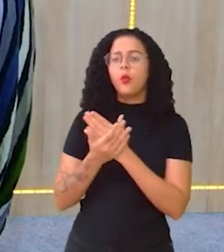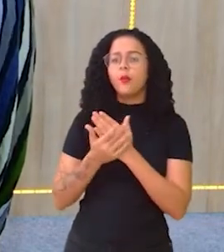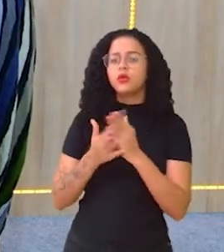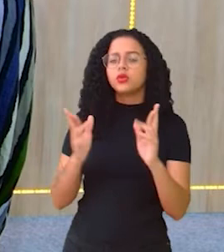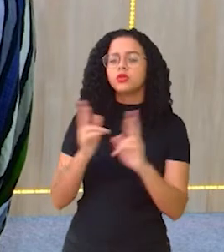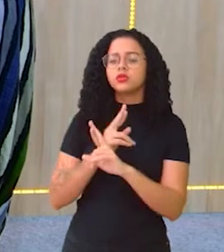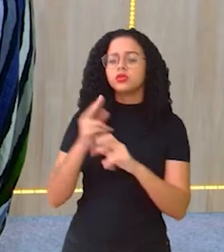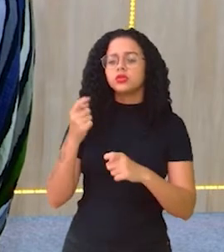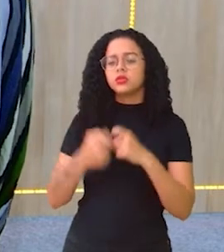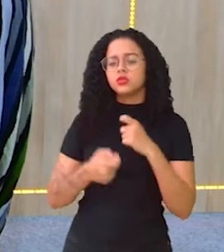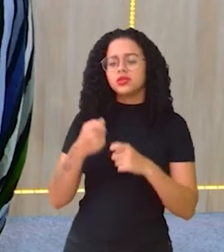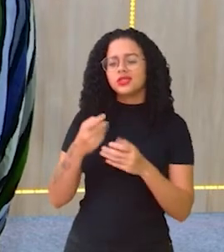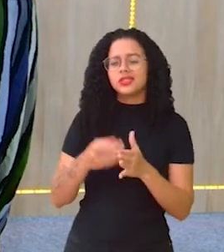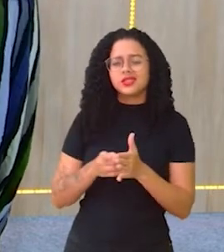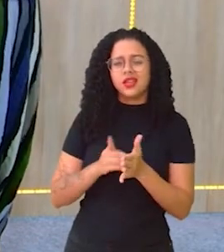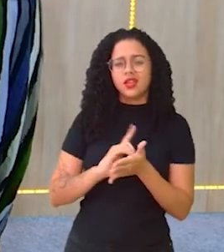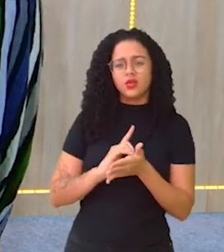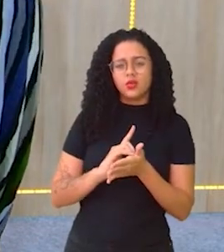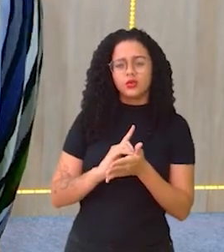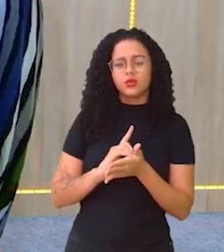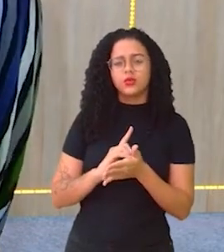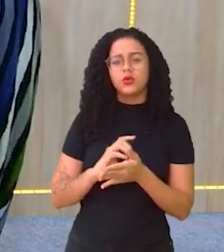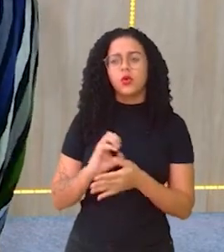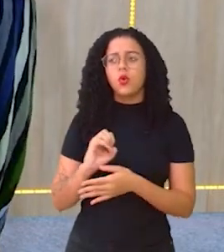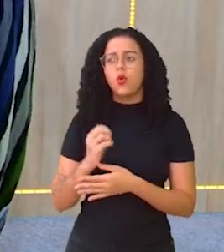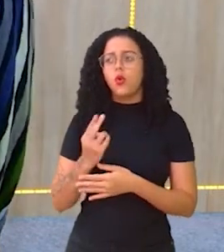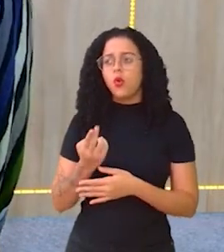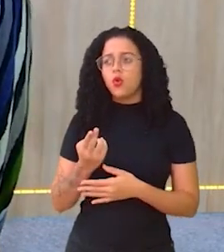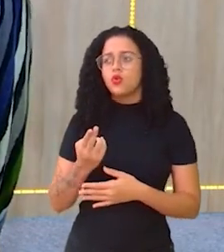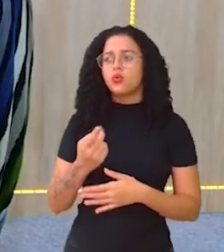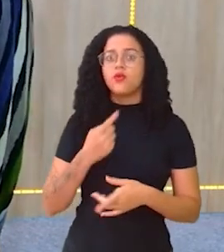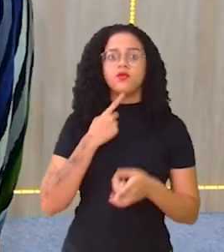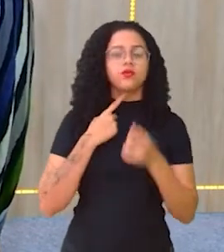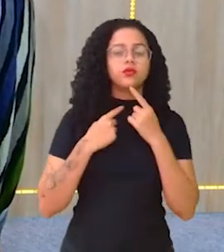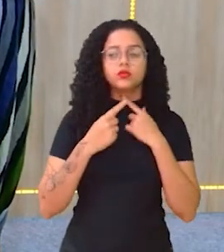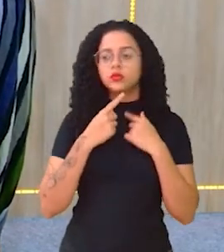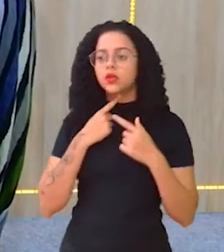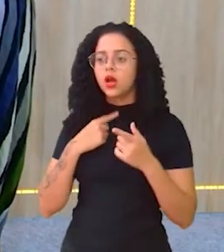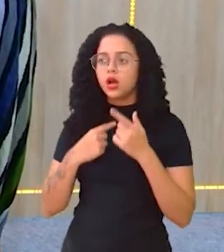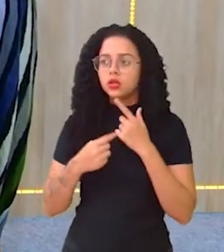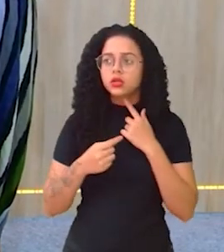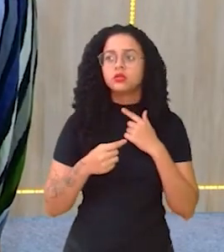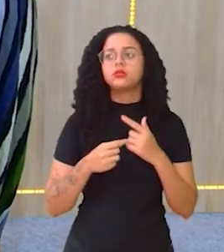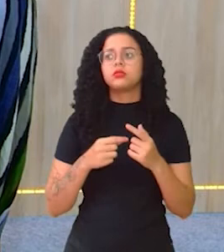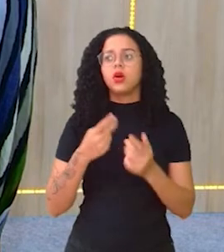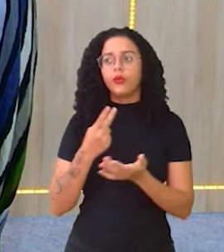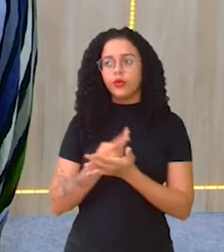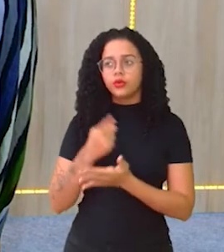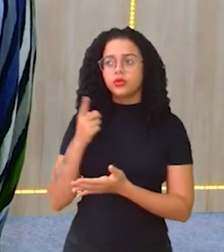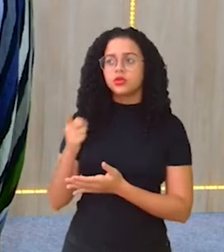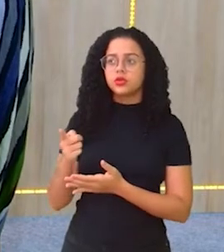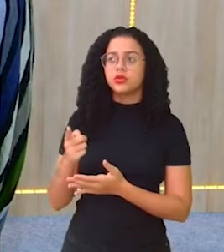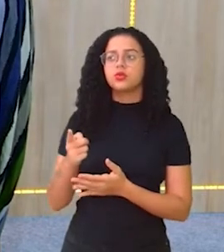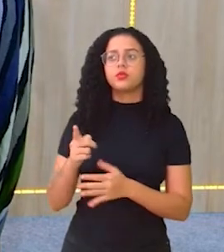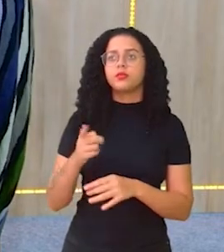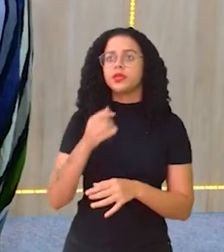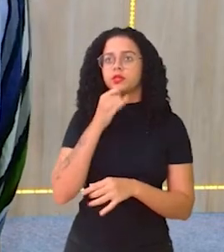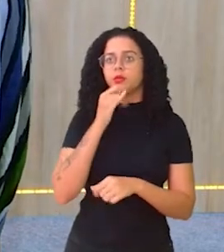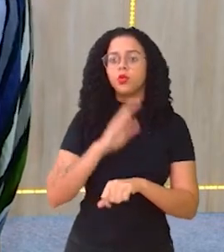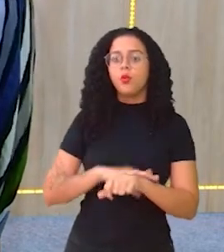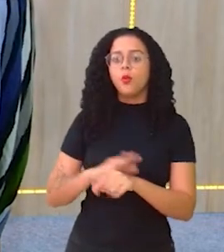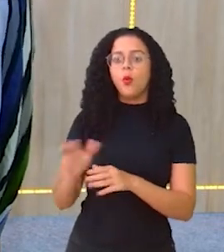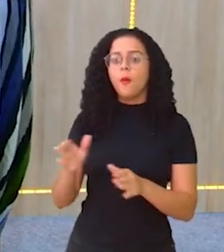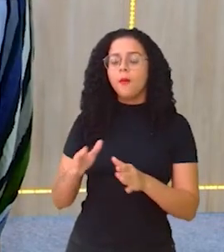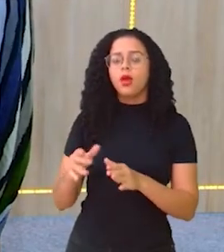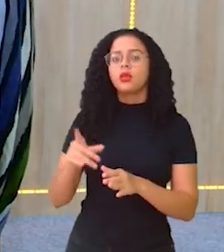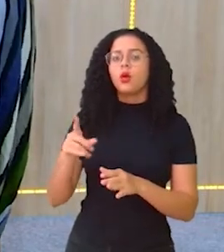relacionar sexualmente muito cedo, ou com aquela afobação toda que tem, levou disso, o que no momento parecia uma coisa massa, uma